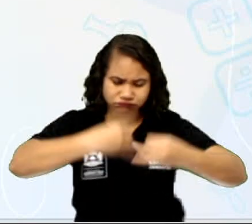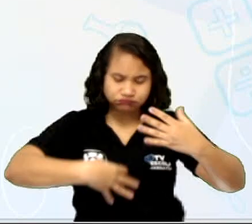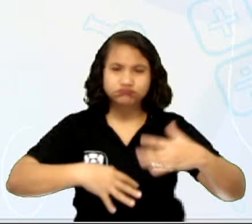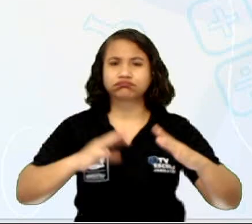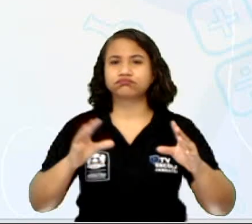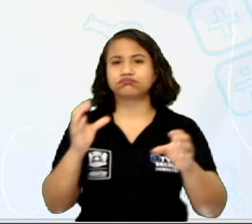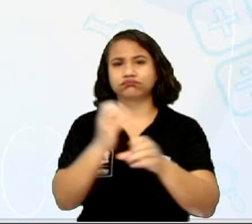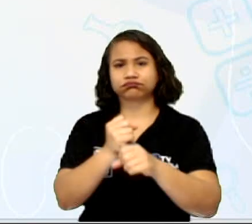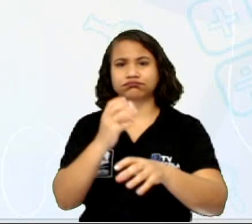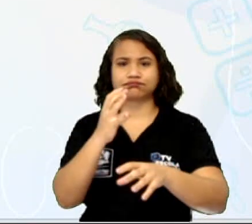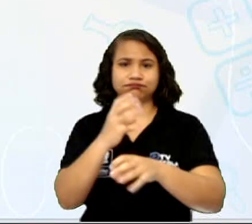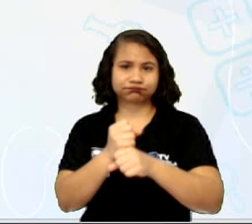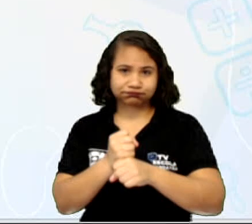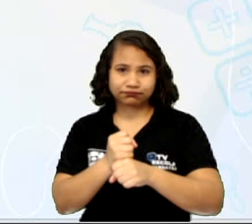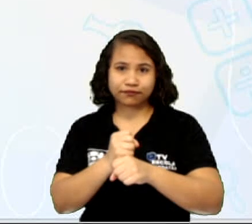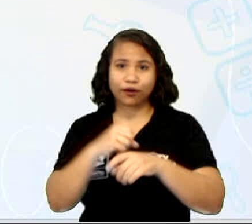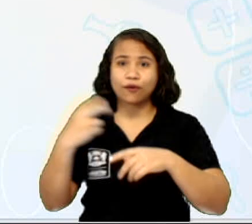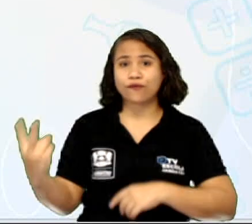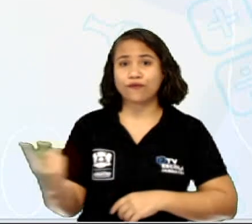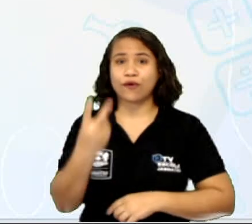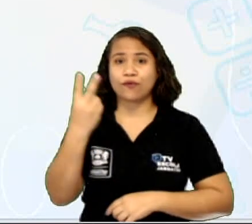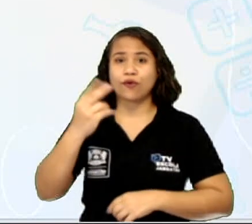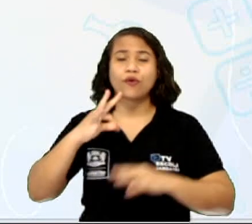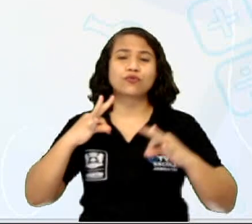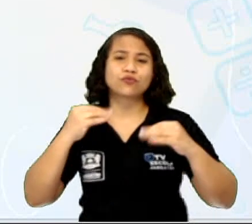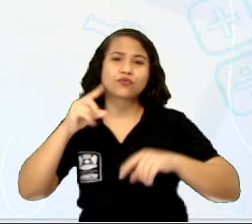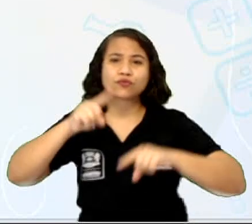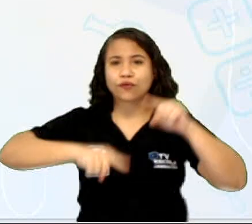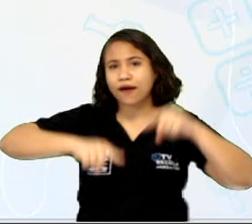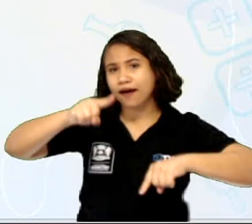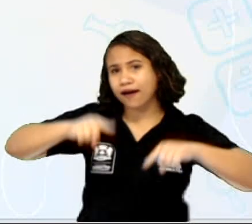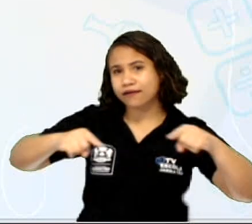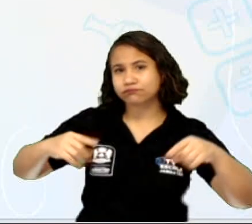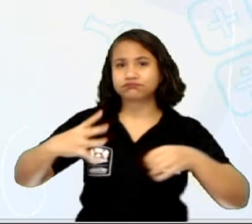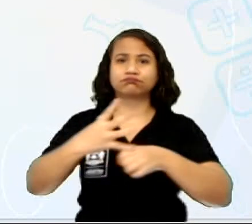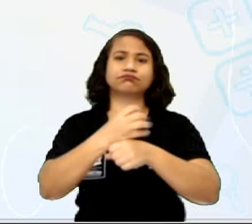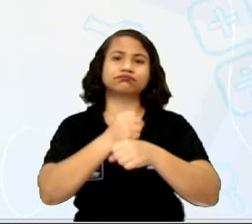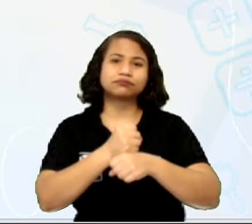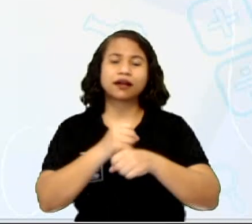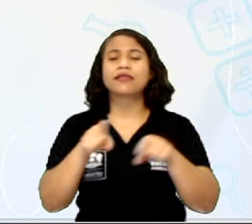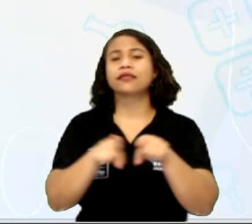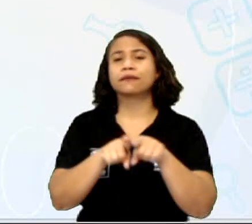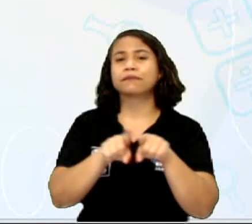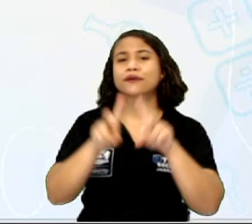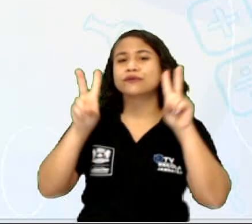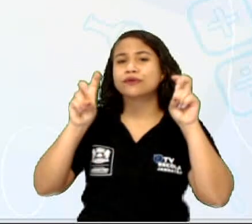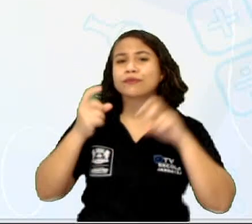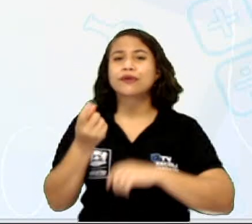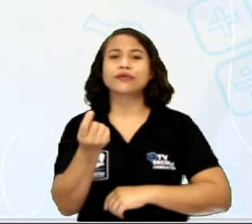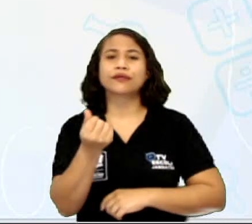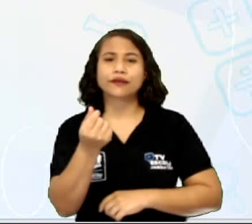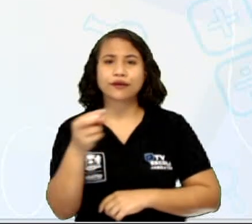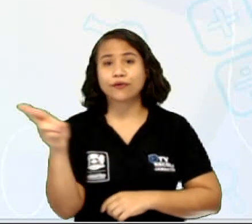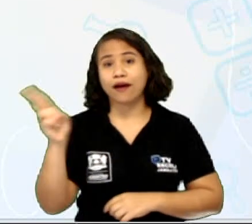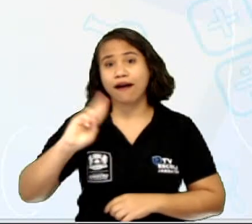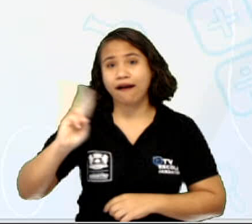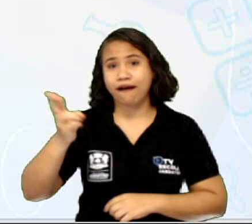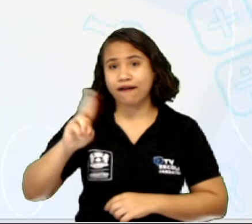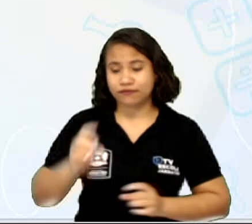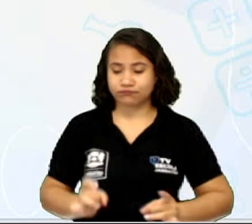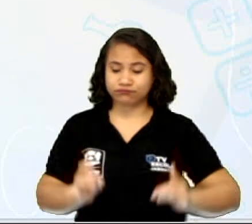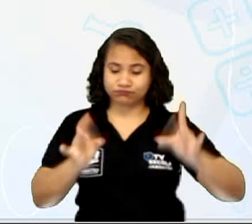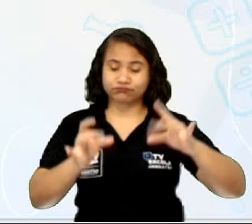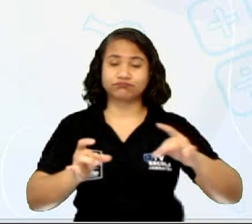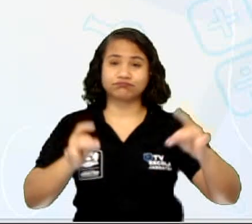então grandeza é tudo aquilo que pode ser contado ou medido no caso aí nesse problema as grandezas são dinheiro que tá em reais e peças